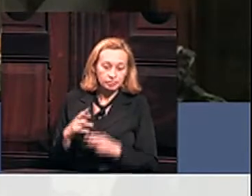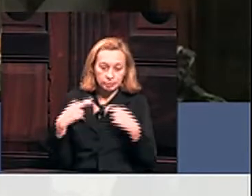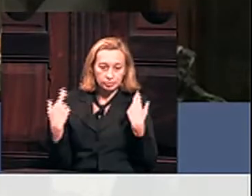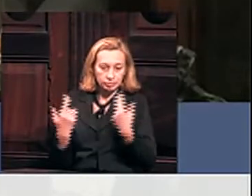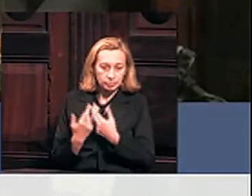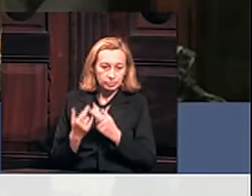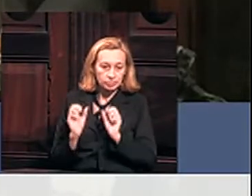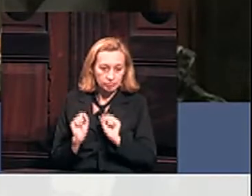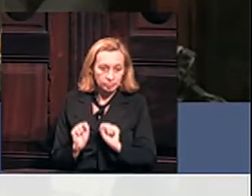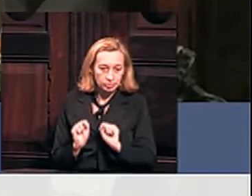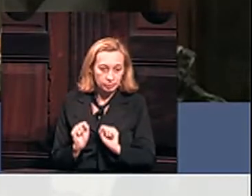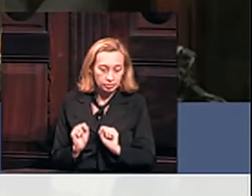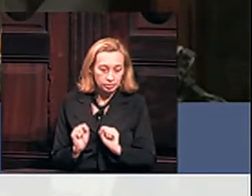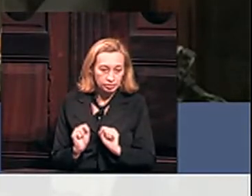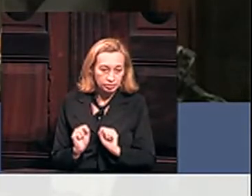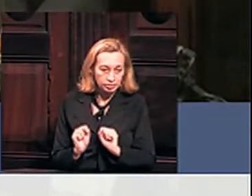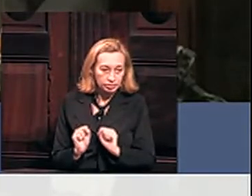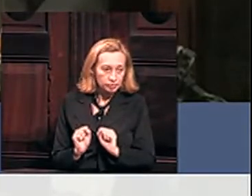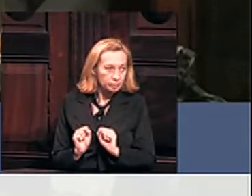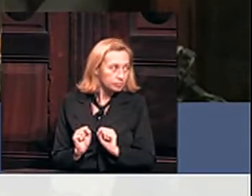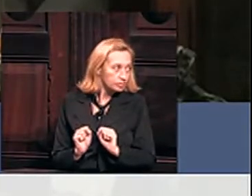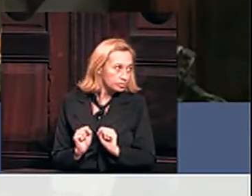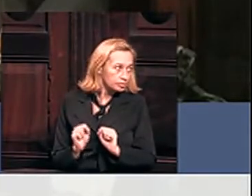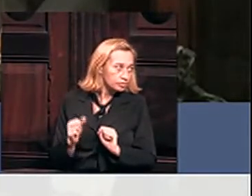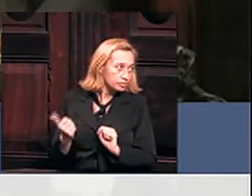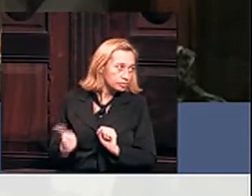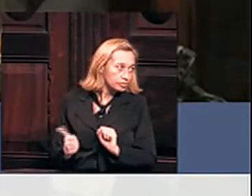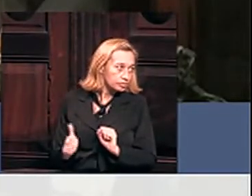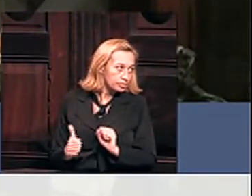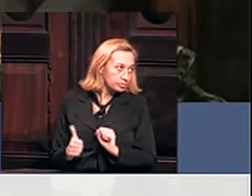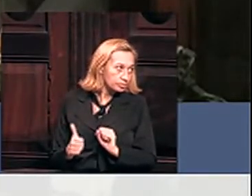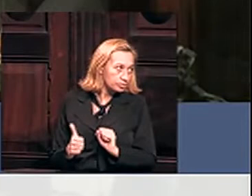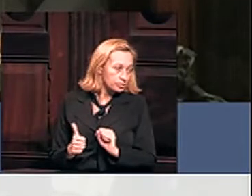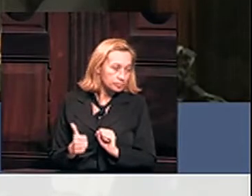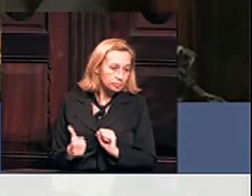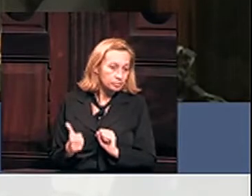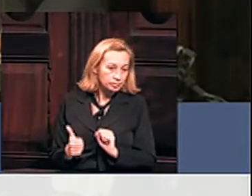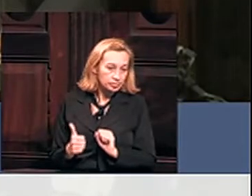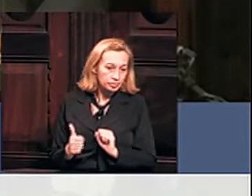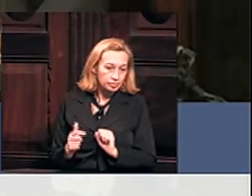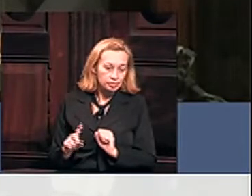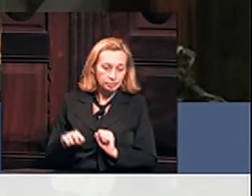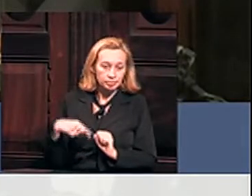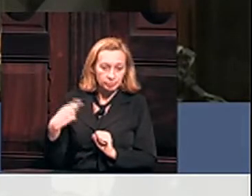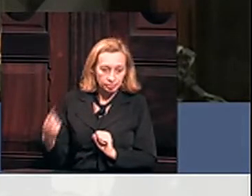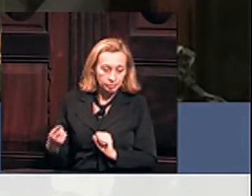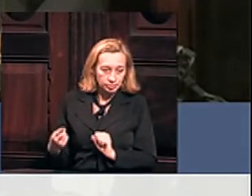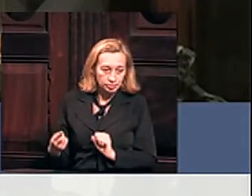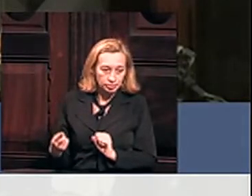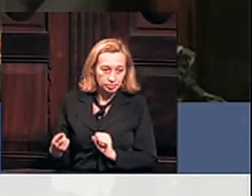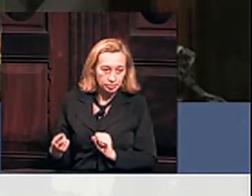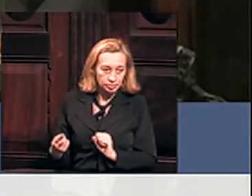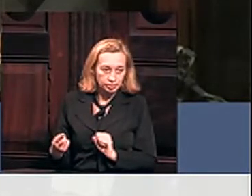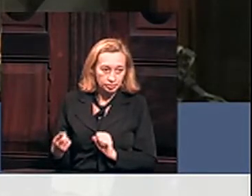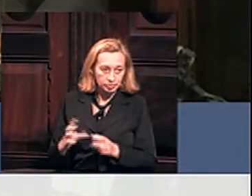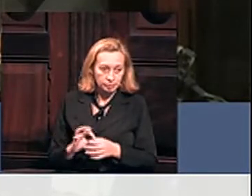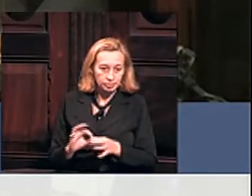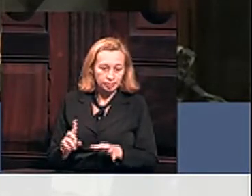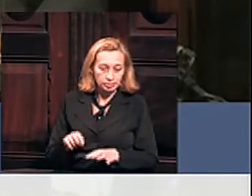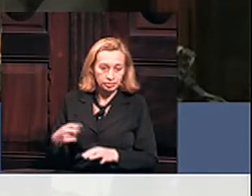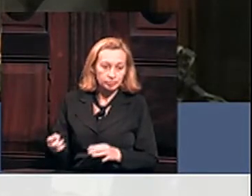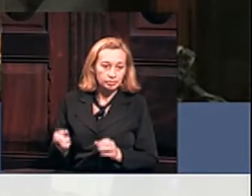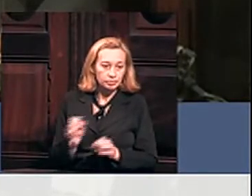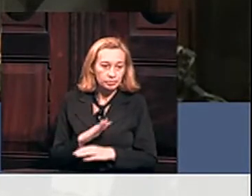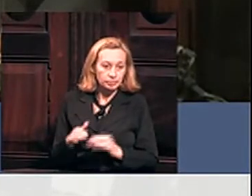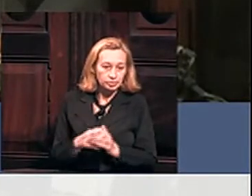problema, não? Não. Então nós passaríamos da primeira sessão já para a próxima, para a ordinária. Pode ser? E a declaração após. E a declaração mesmo. Após. Senhores que aprovam,